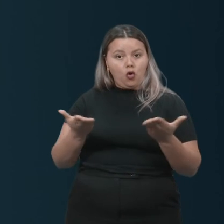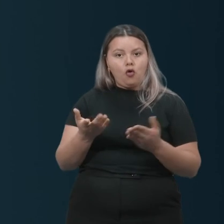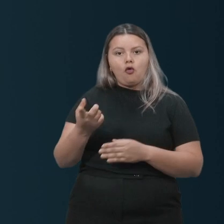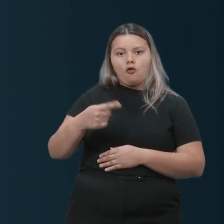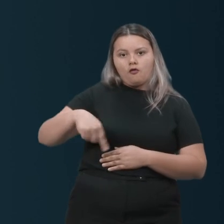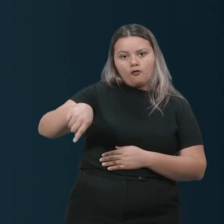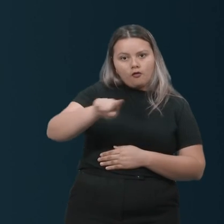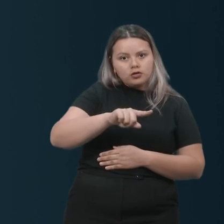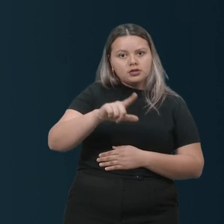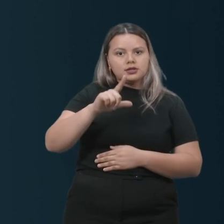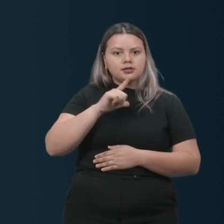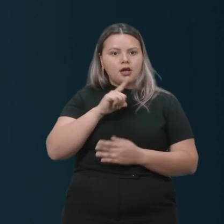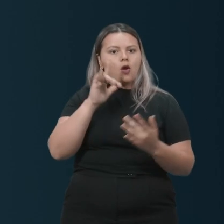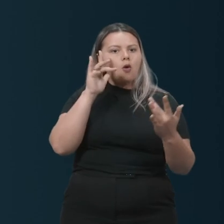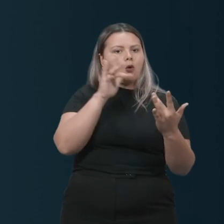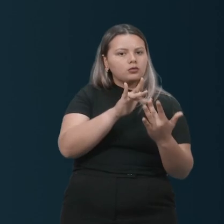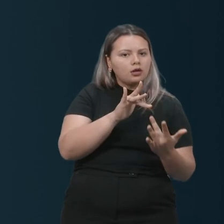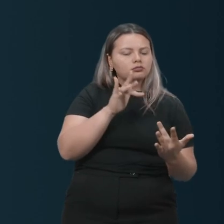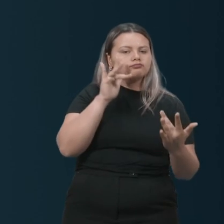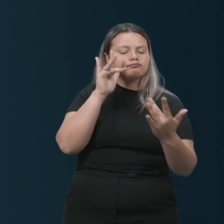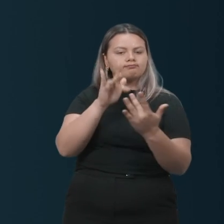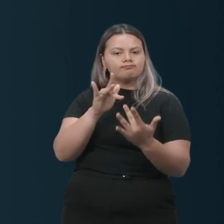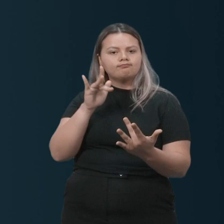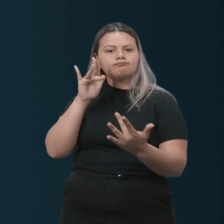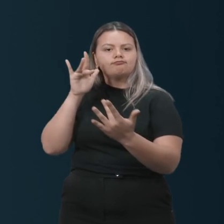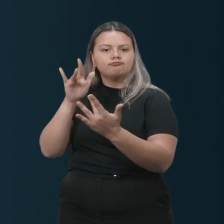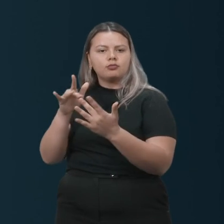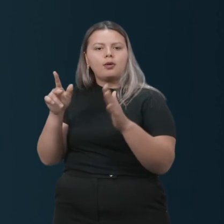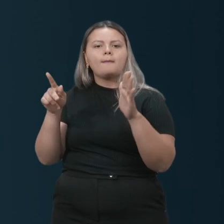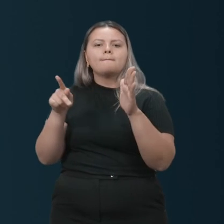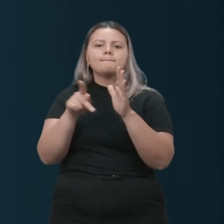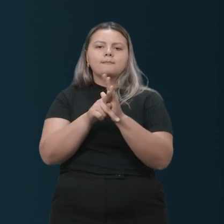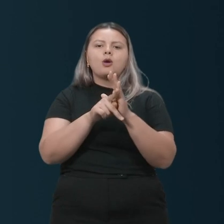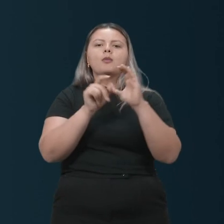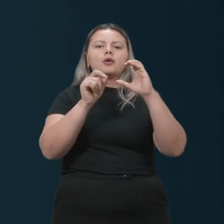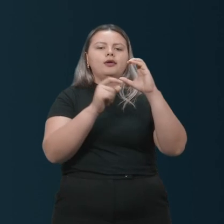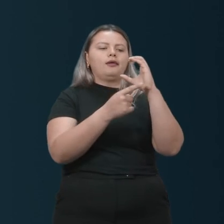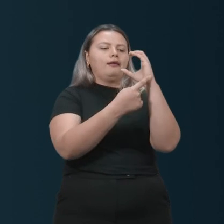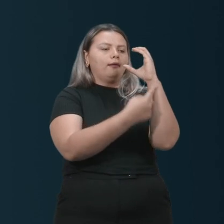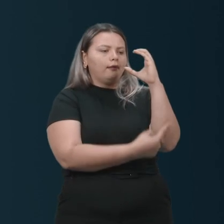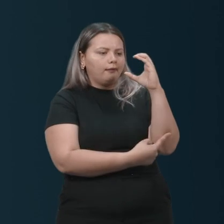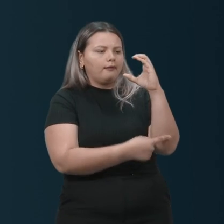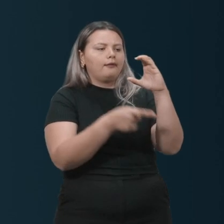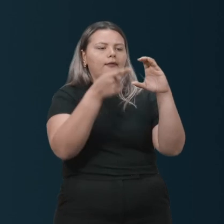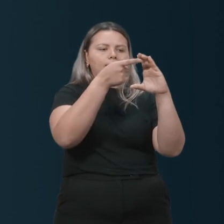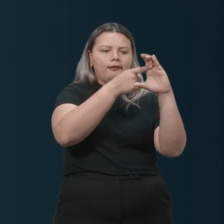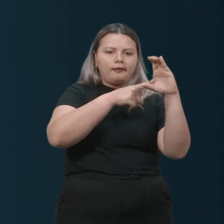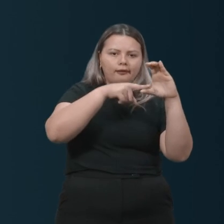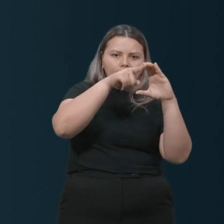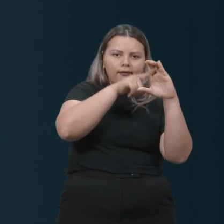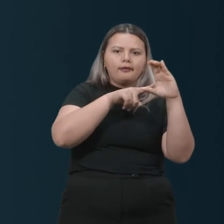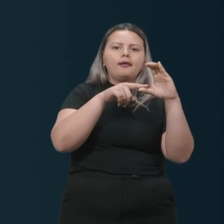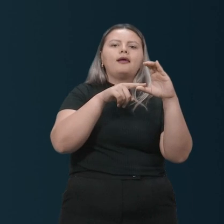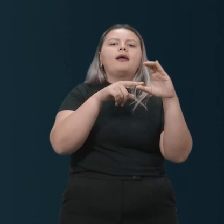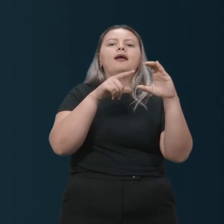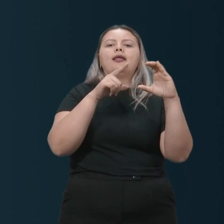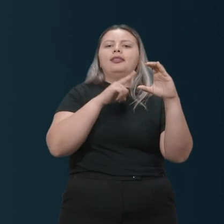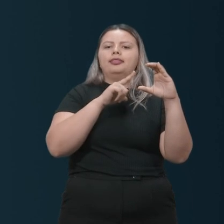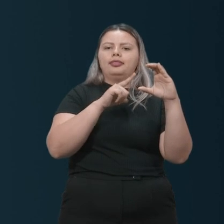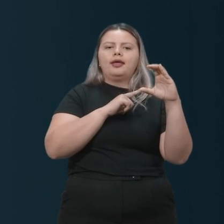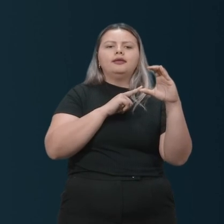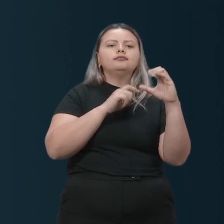hoje vocês já entraram em contato com várias delas, como o tronco encefálico, cérebro, hipotálamo e